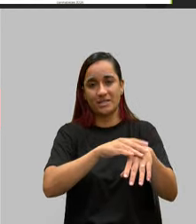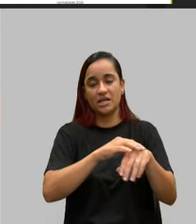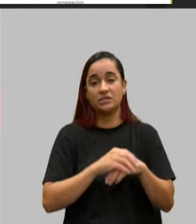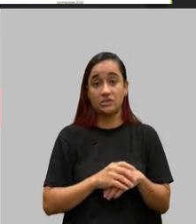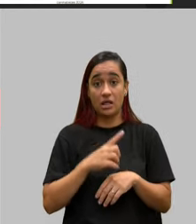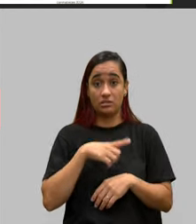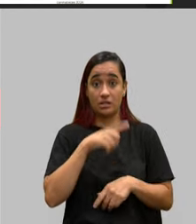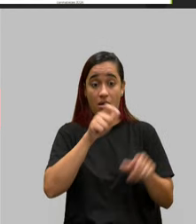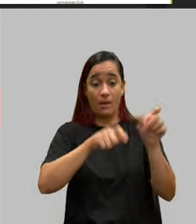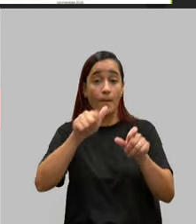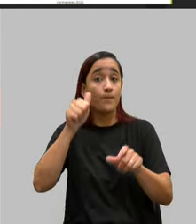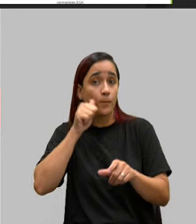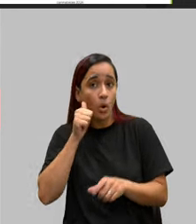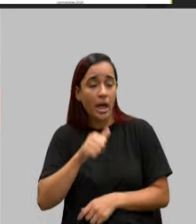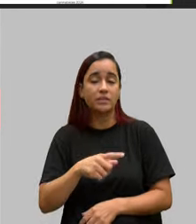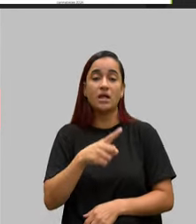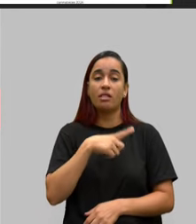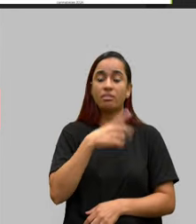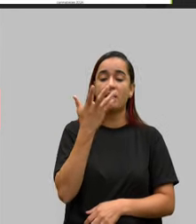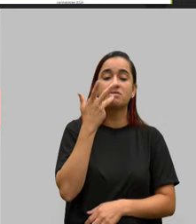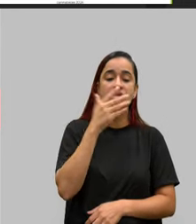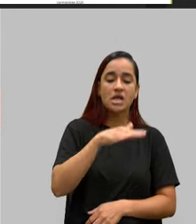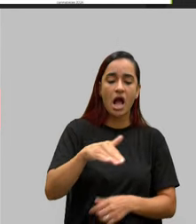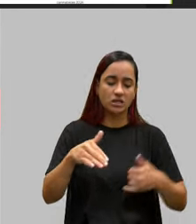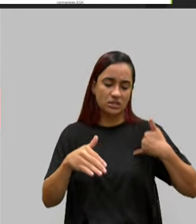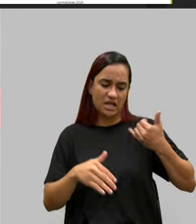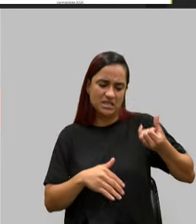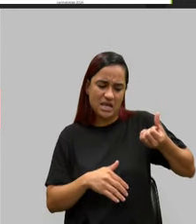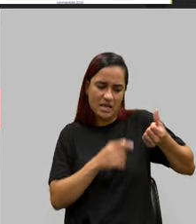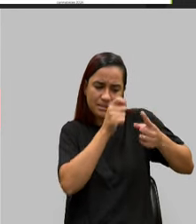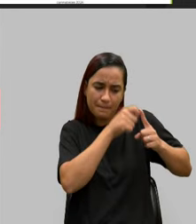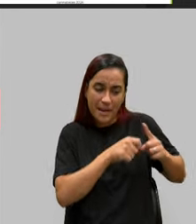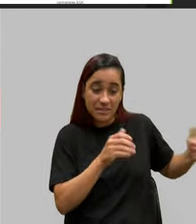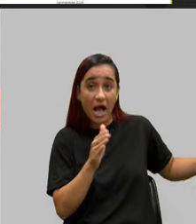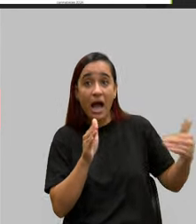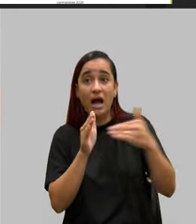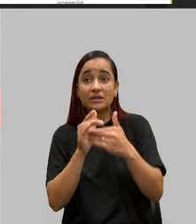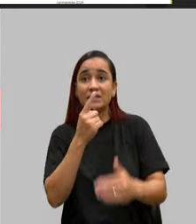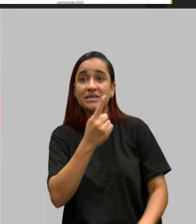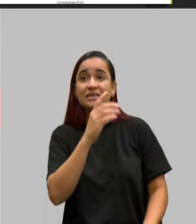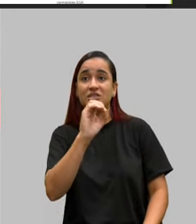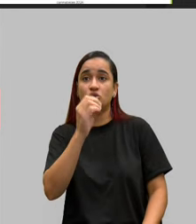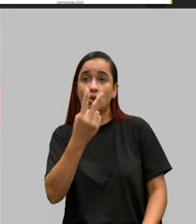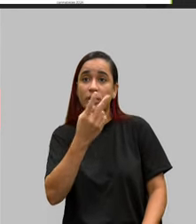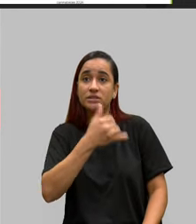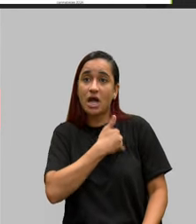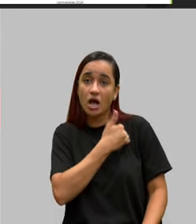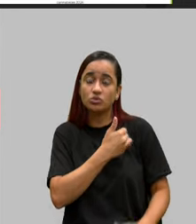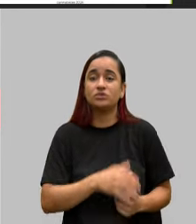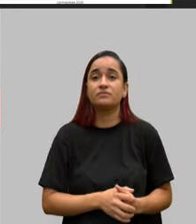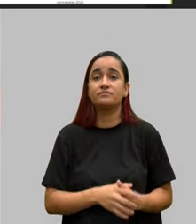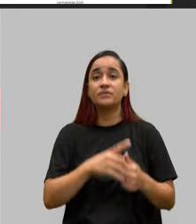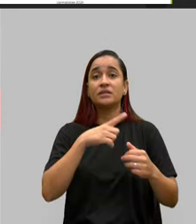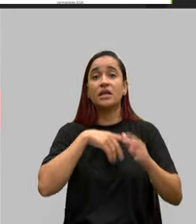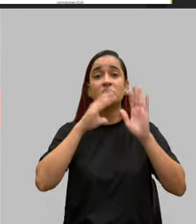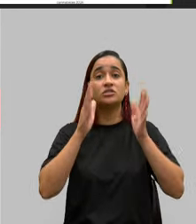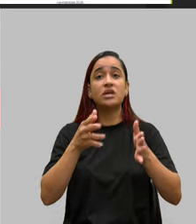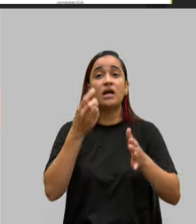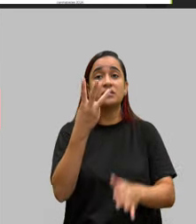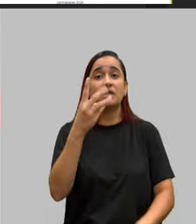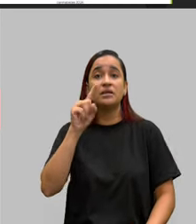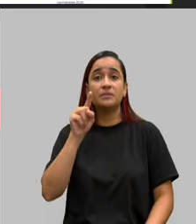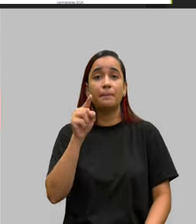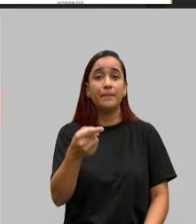tem crianças de 6 meses há 102 anos já tem mais de 3.600 animais Pet